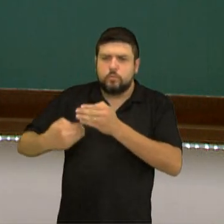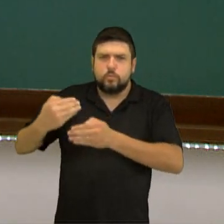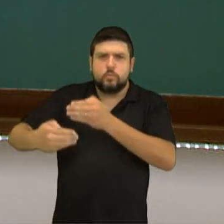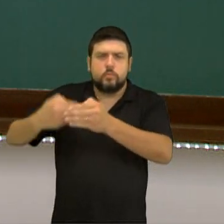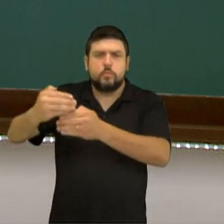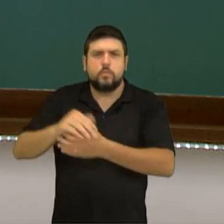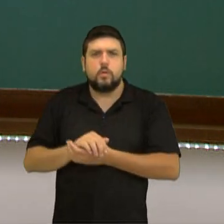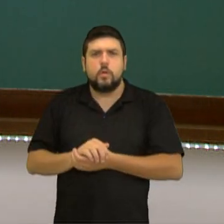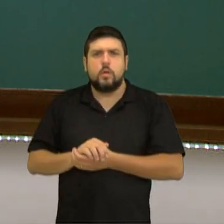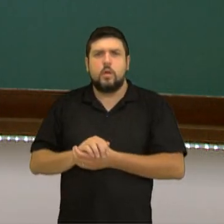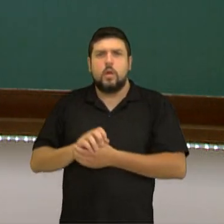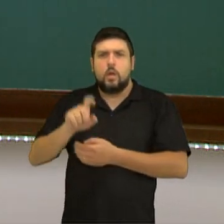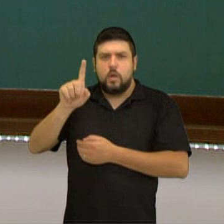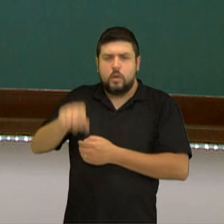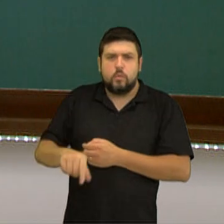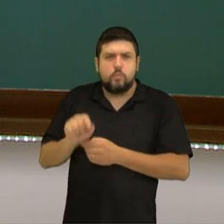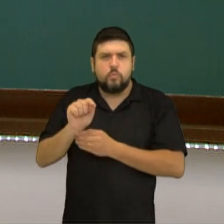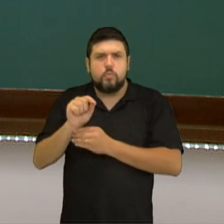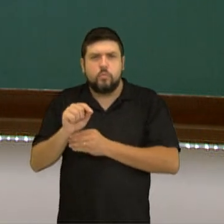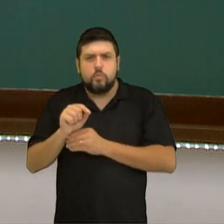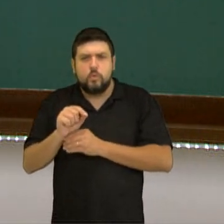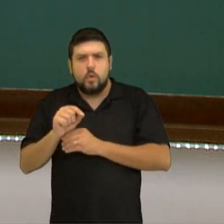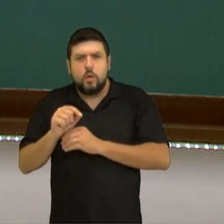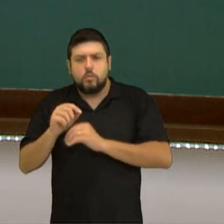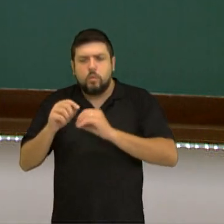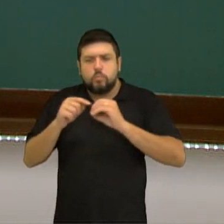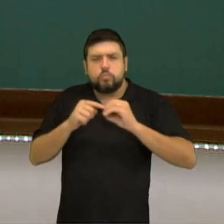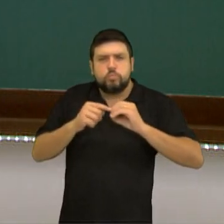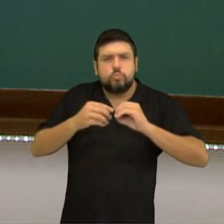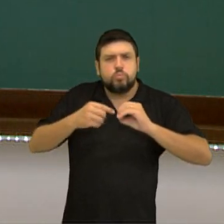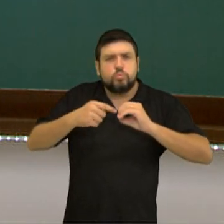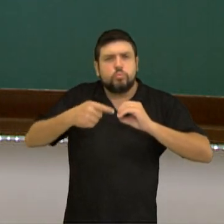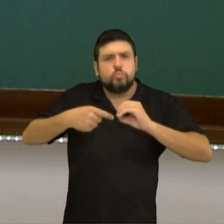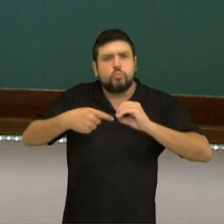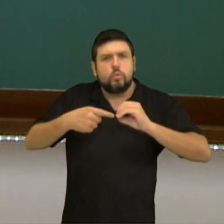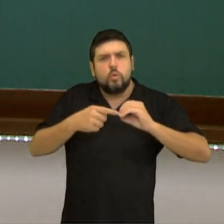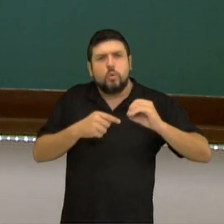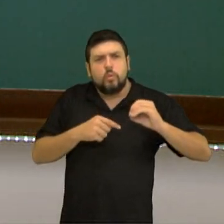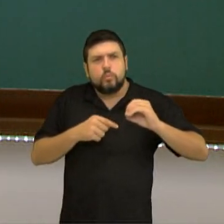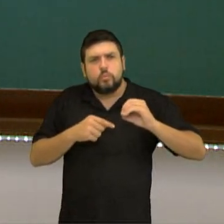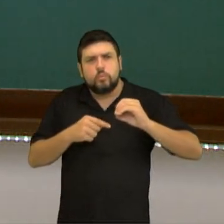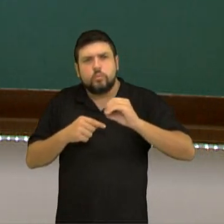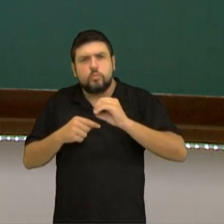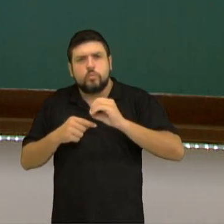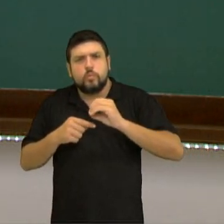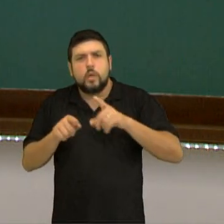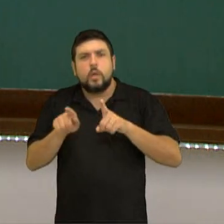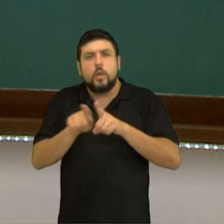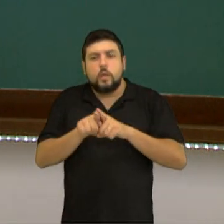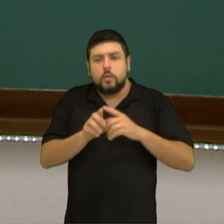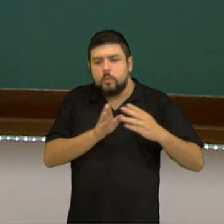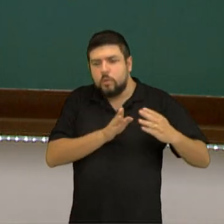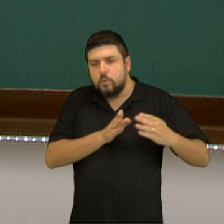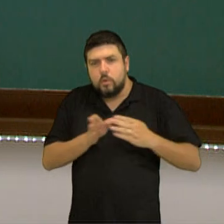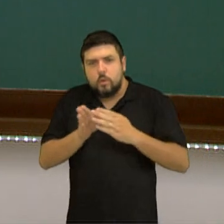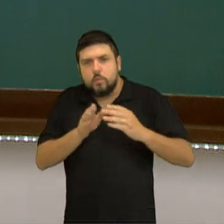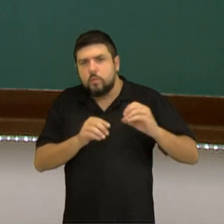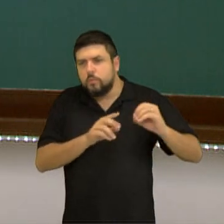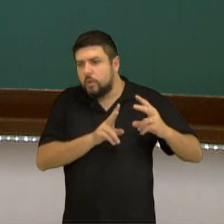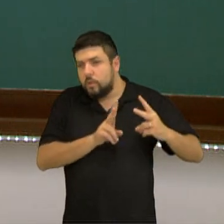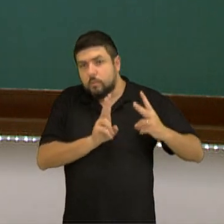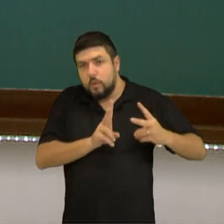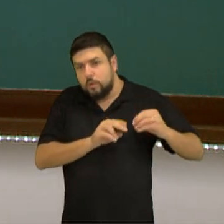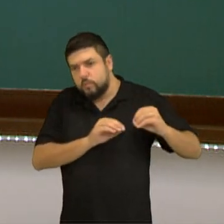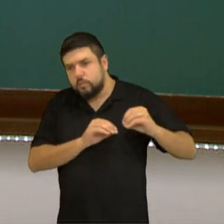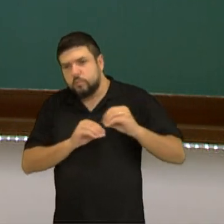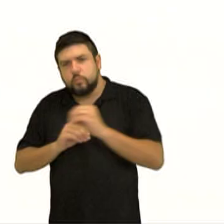o objeto ele está aumentando a velocidade e ao mesmo tempo ele está a favor da trajetória. Nós temos aqui também lembrar